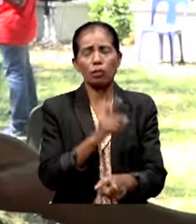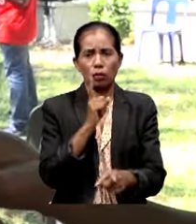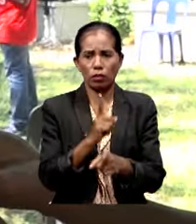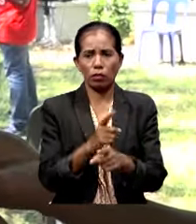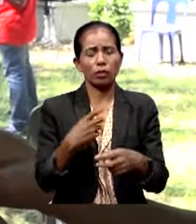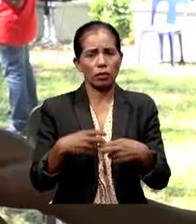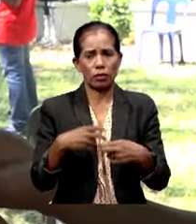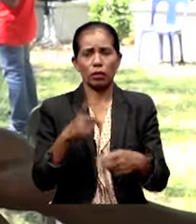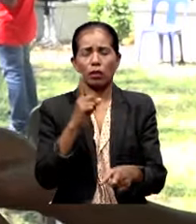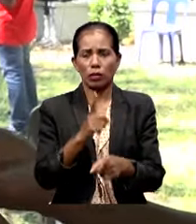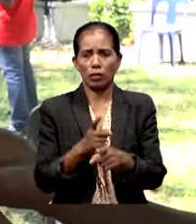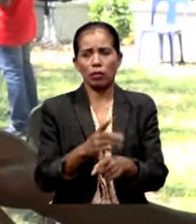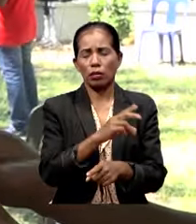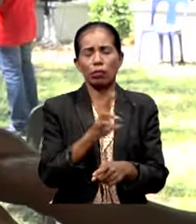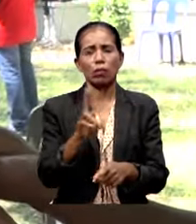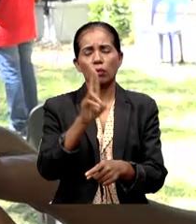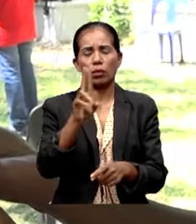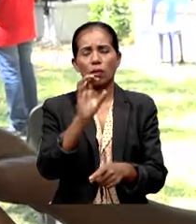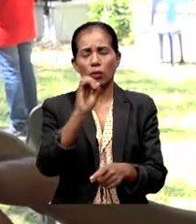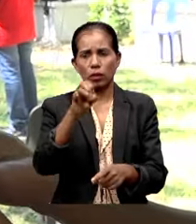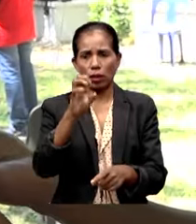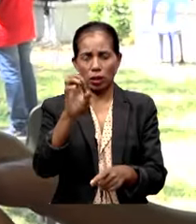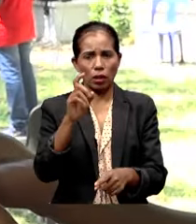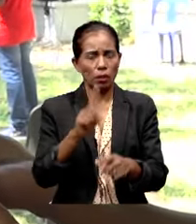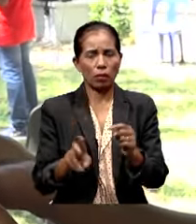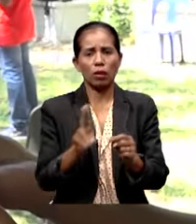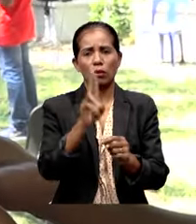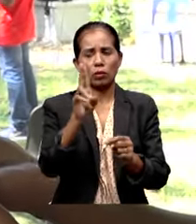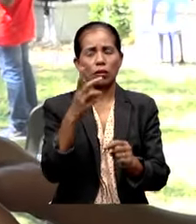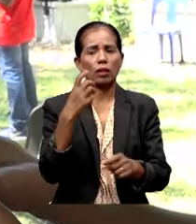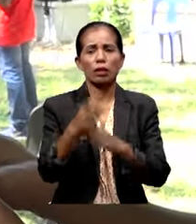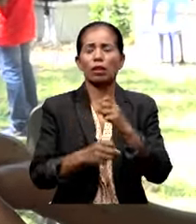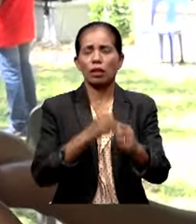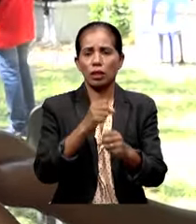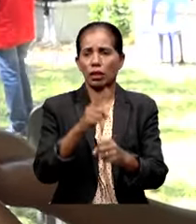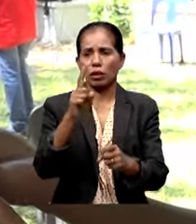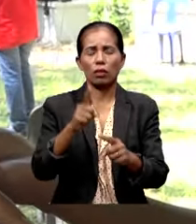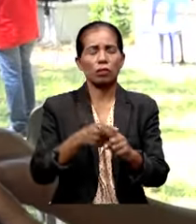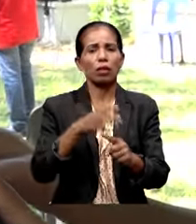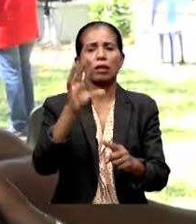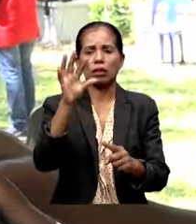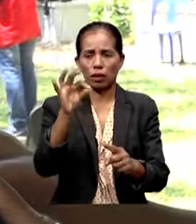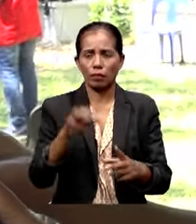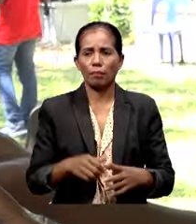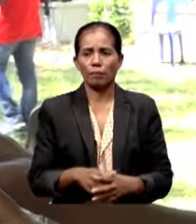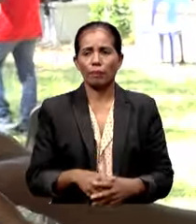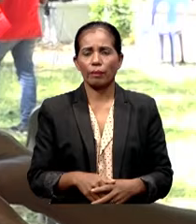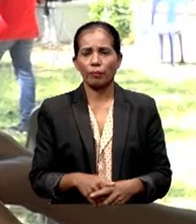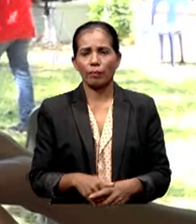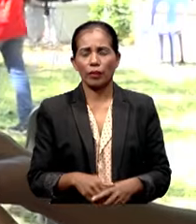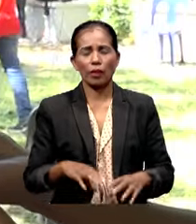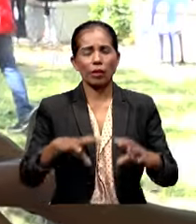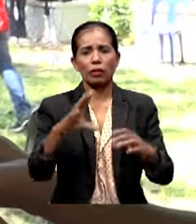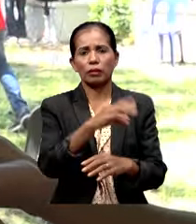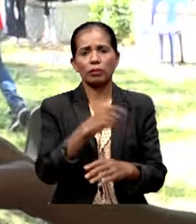primeiro afeta be execução orçamento la bela lao Tiene ni de toma que de sura mai funciona. Vacatura comisario nene